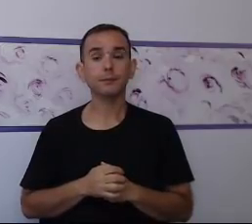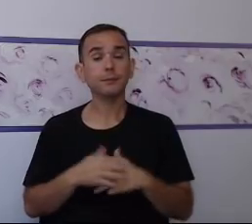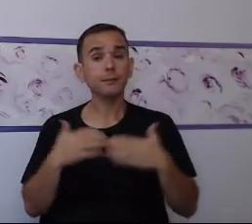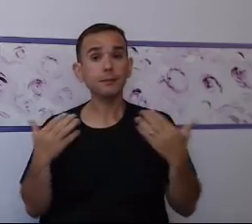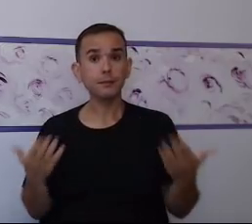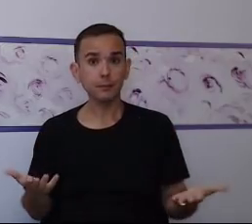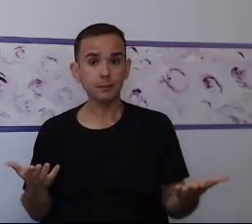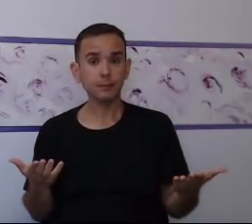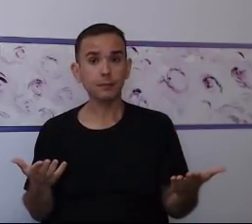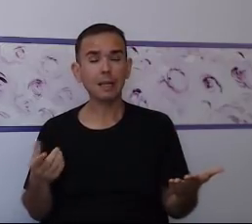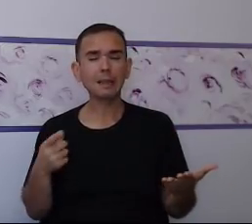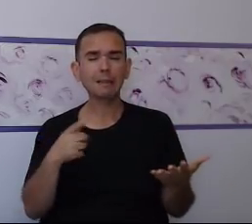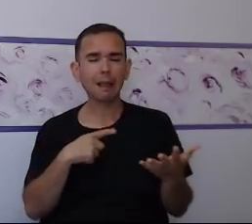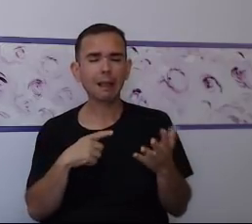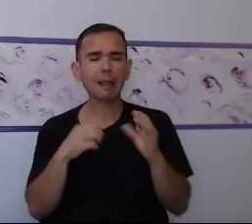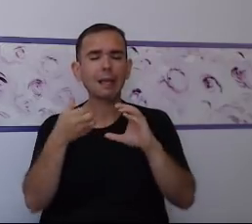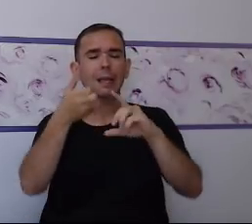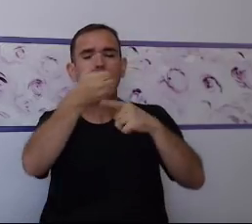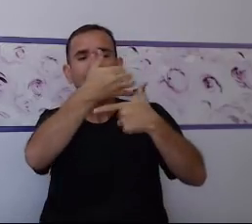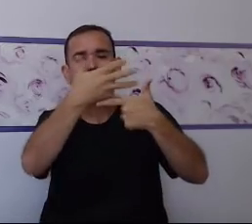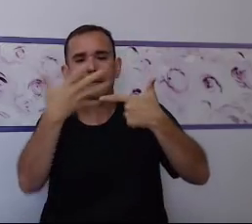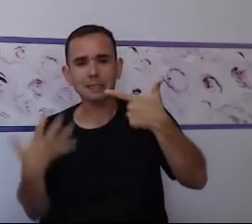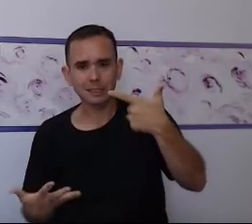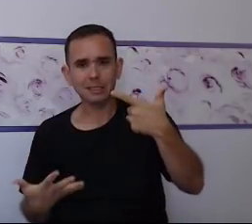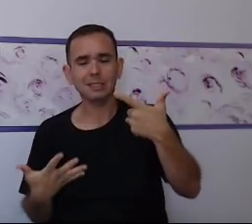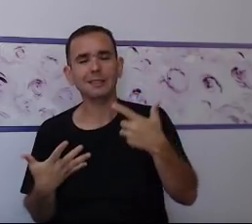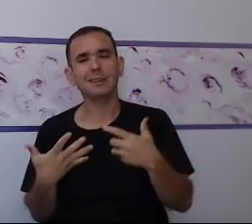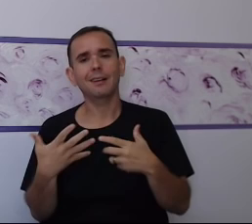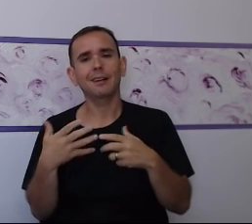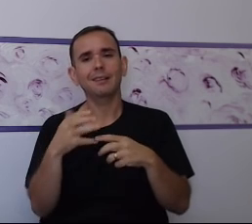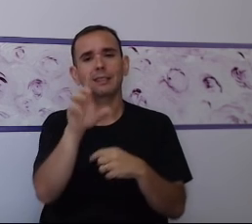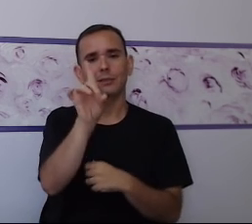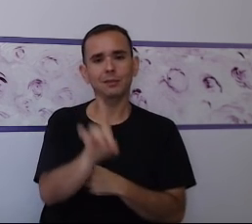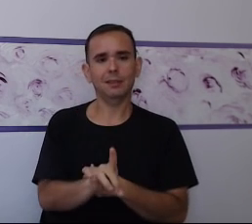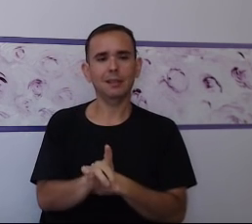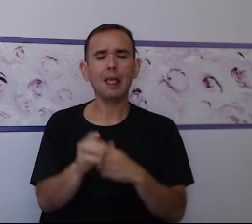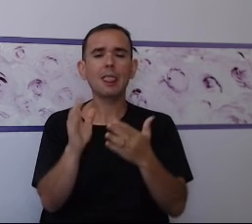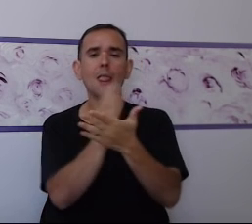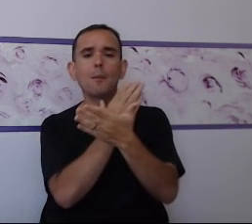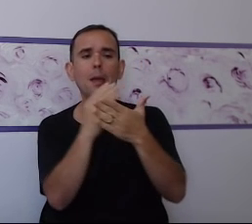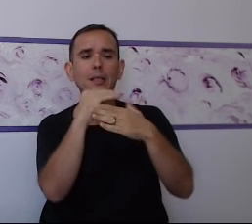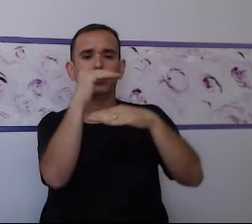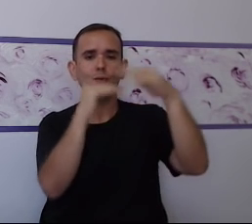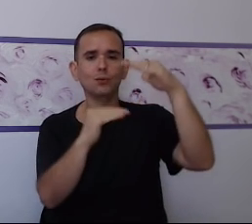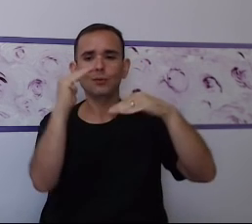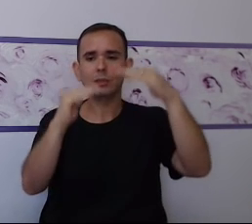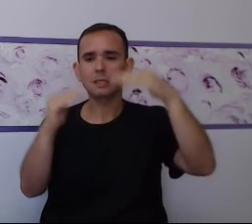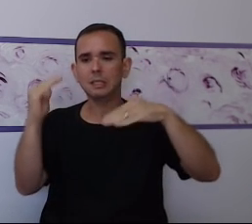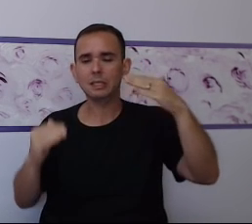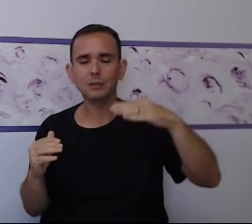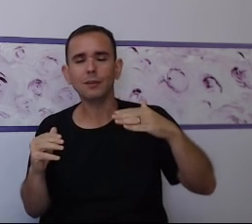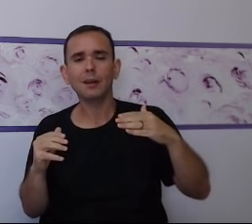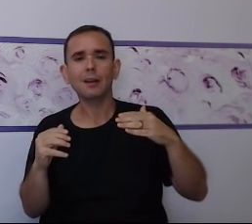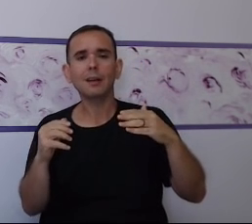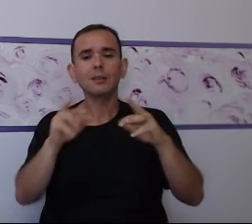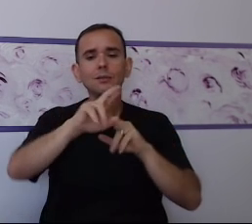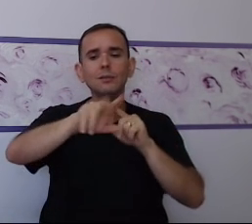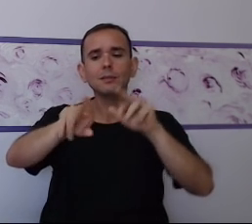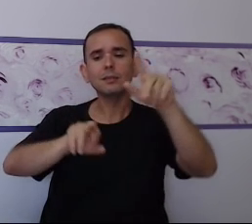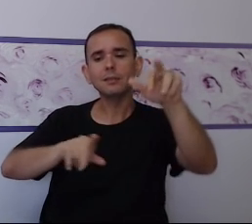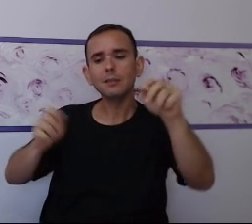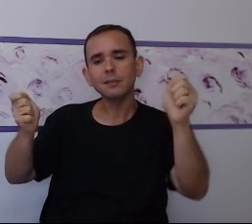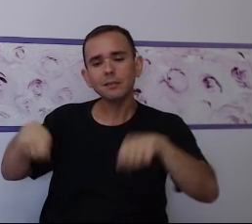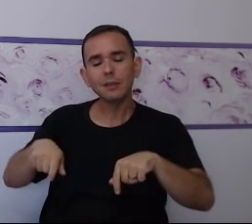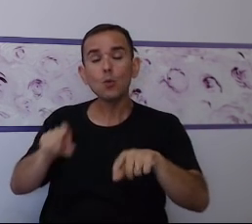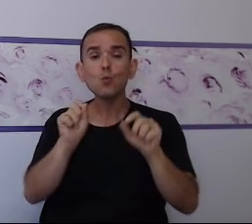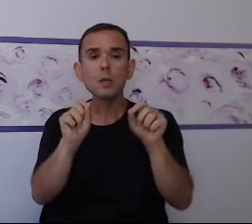Então, existem características da deficiência. Então, depende do nível de desenvolvimento e alteração de cada ordem e